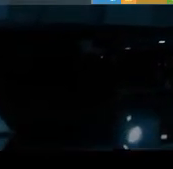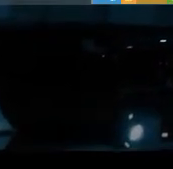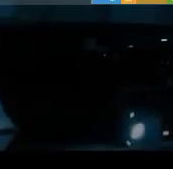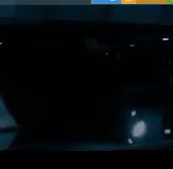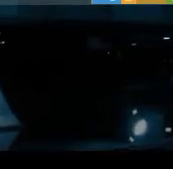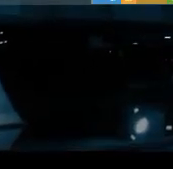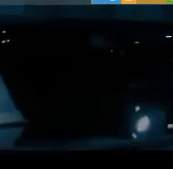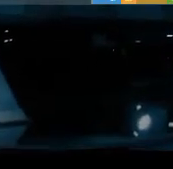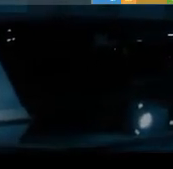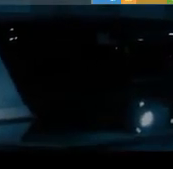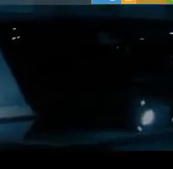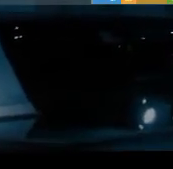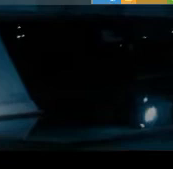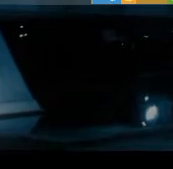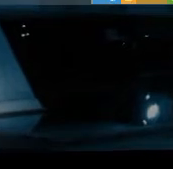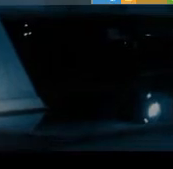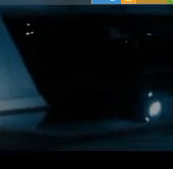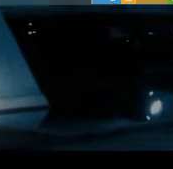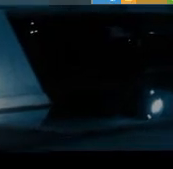Música